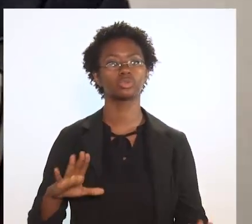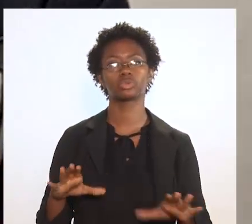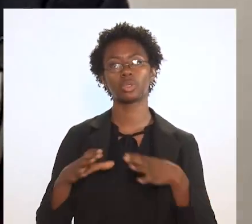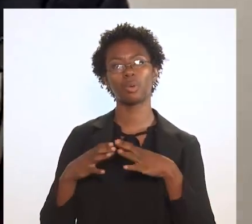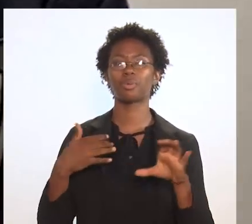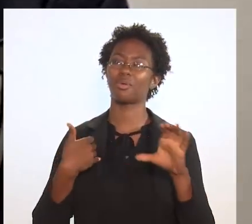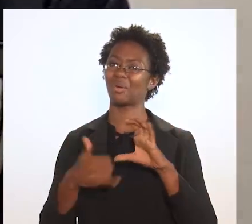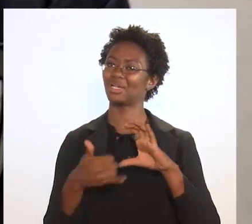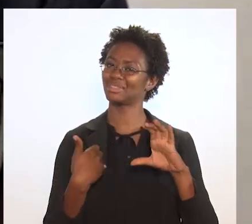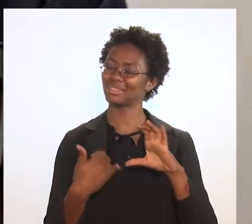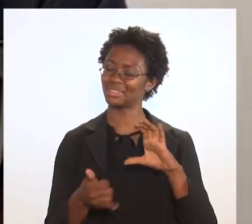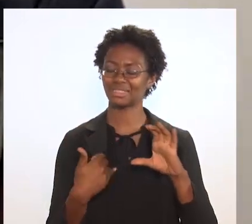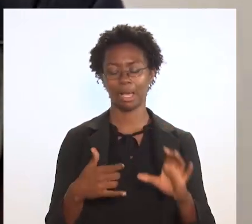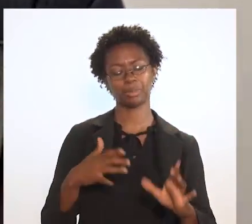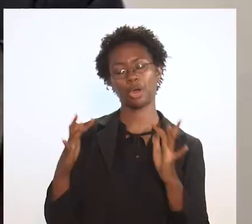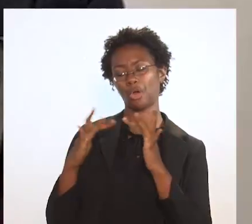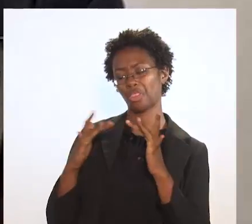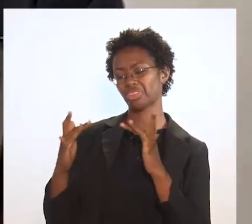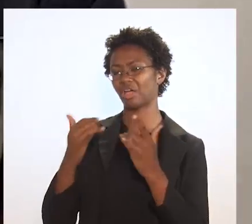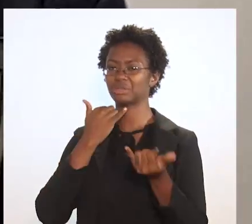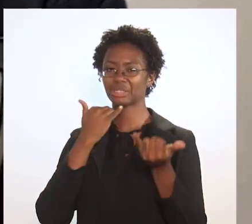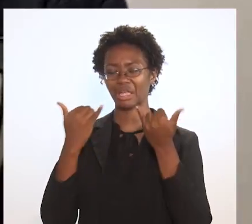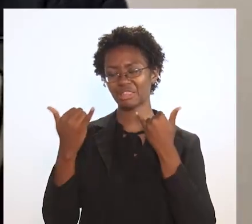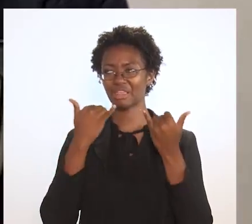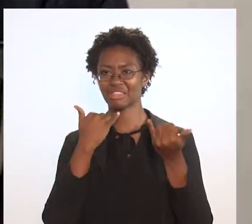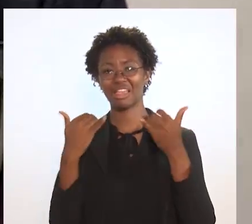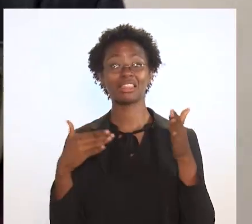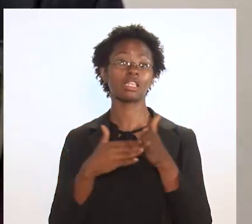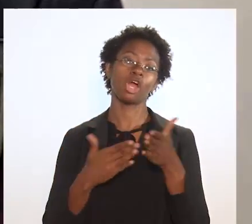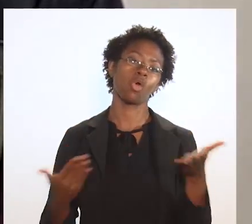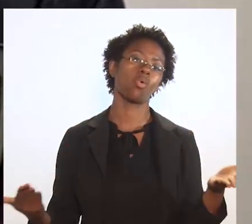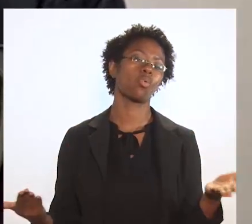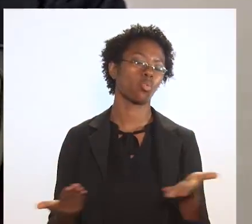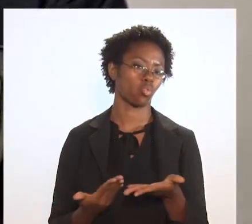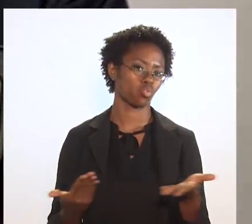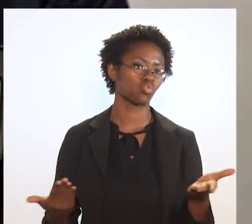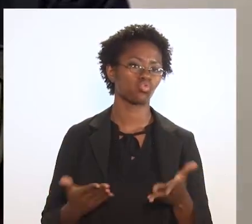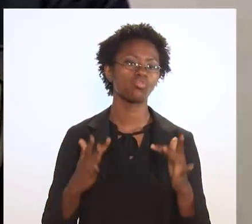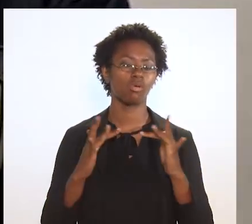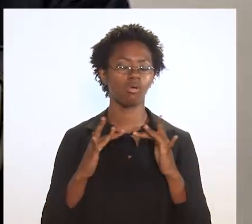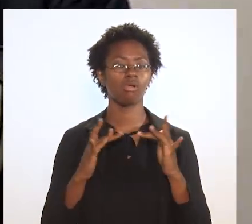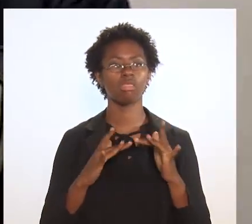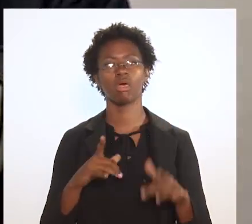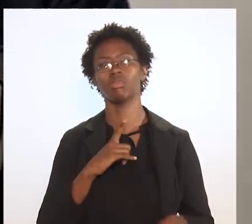amigos, a gente tem grupo de WhatsApp, nos falamos até hoje.